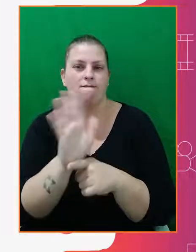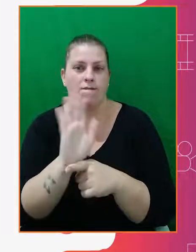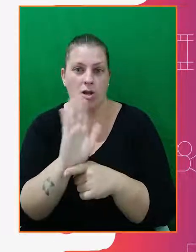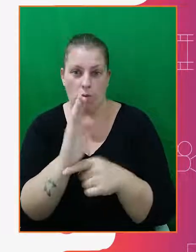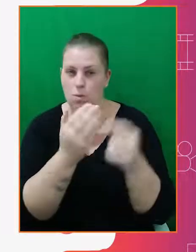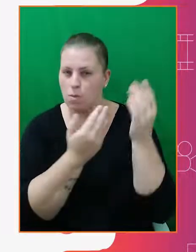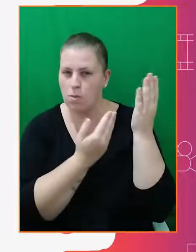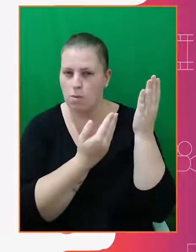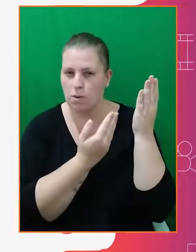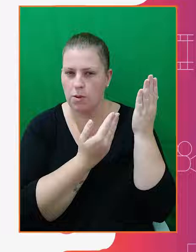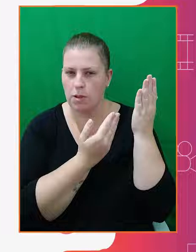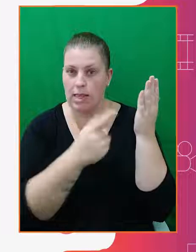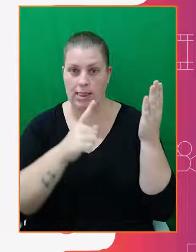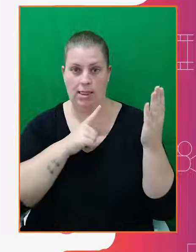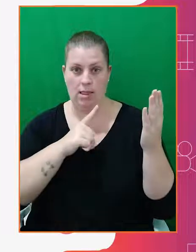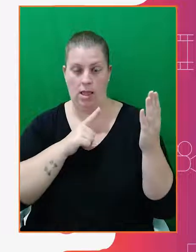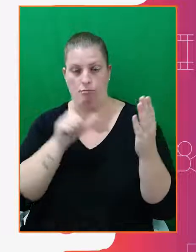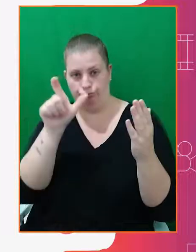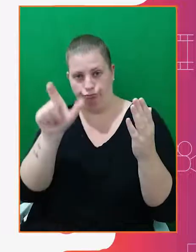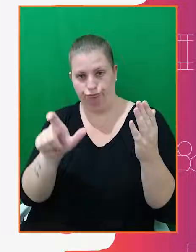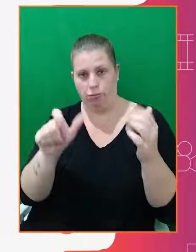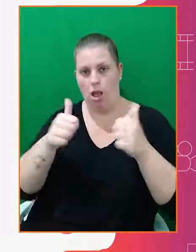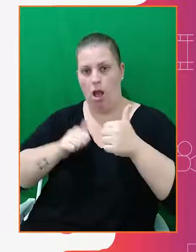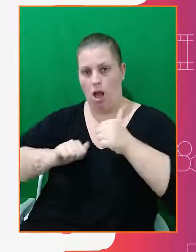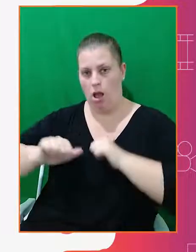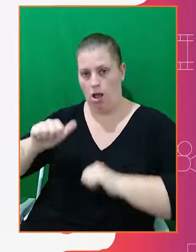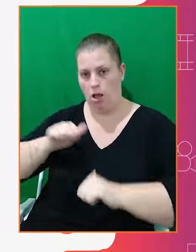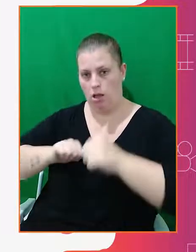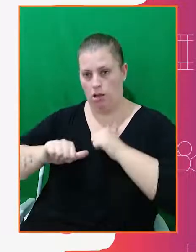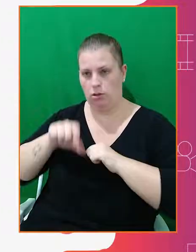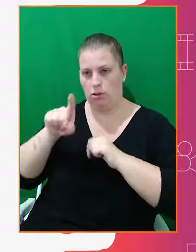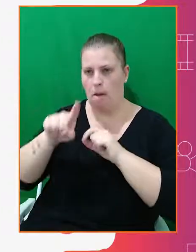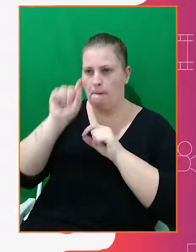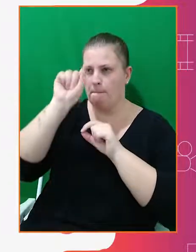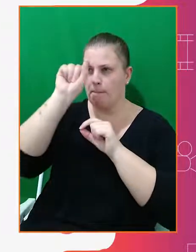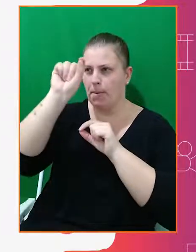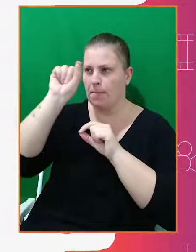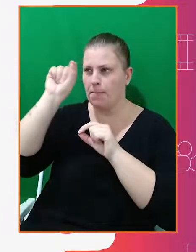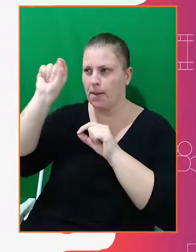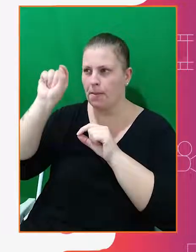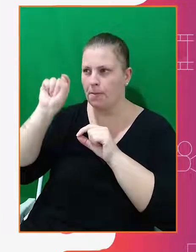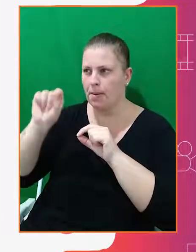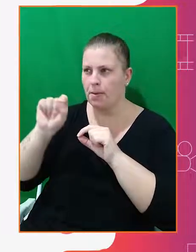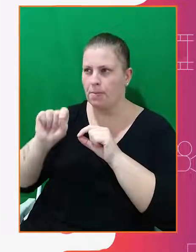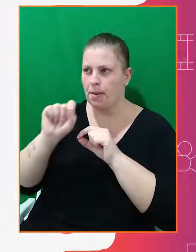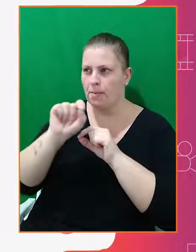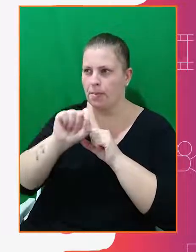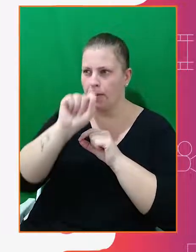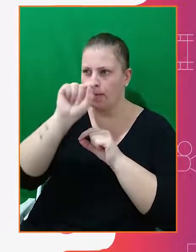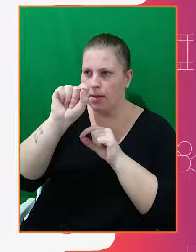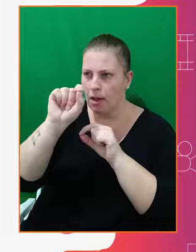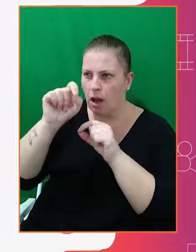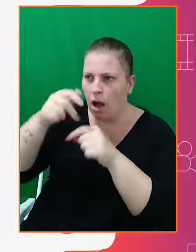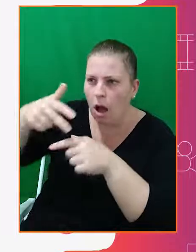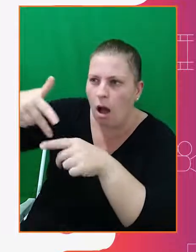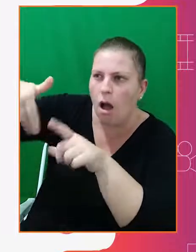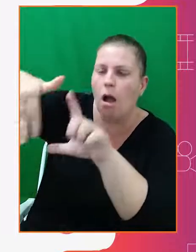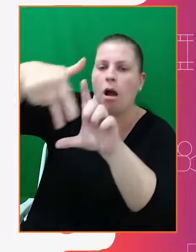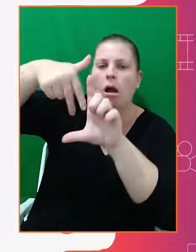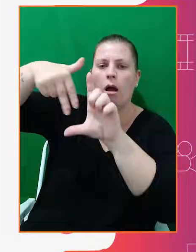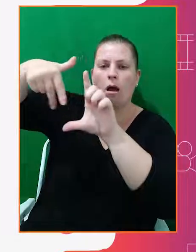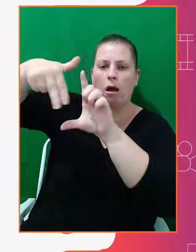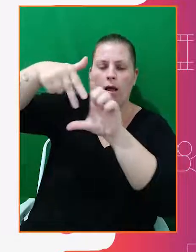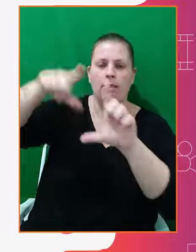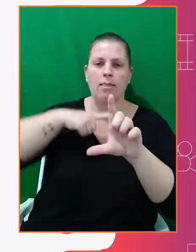Macacos, onde existe um ator que acaba sendo mapeado com esses pontos para dar vida a essa